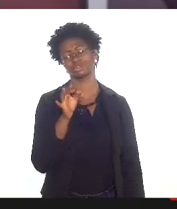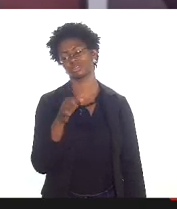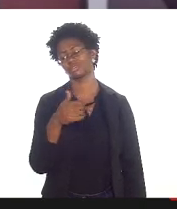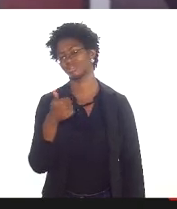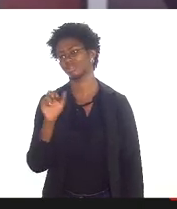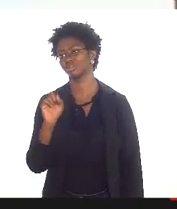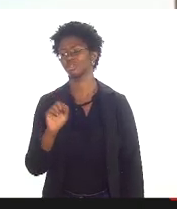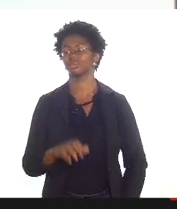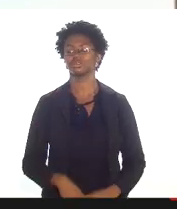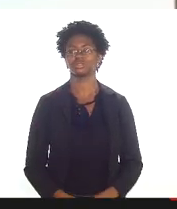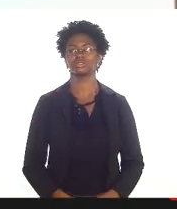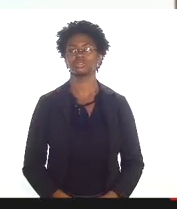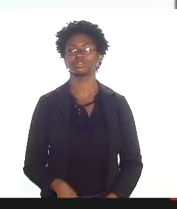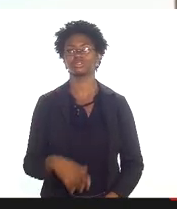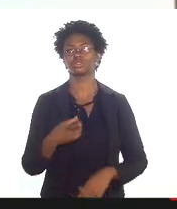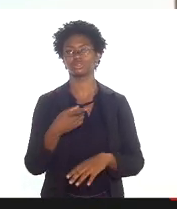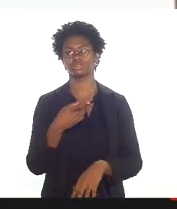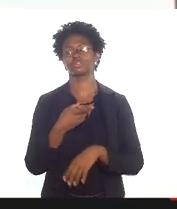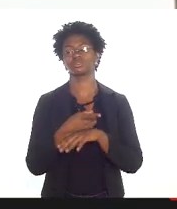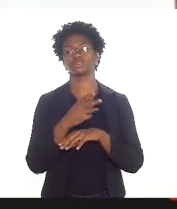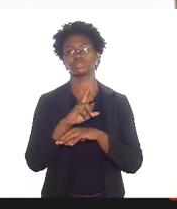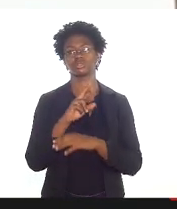DG18, doutor Paulo Henrique